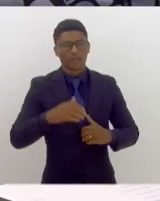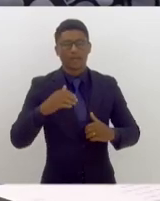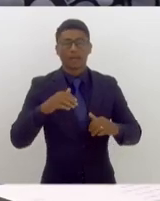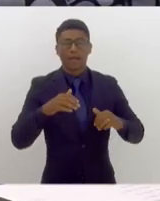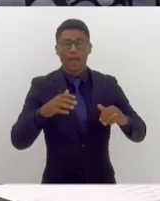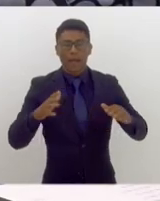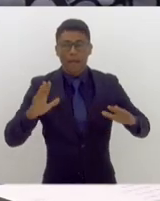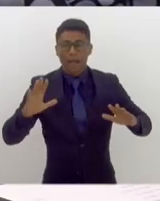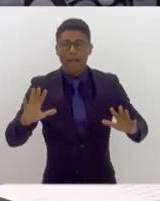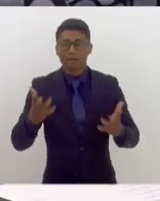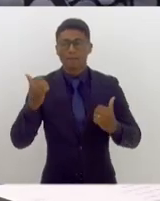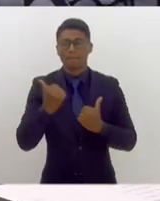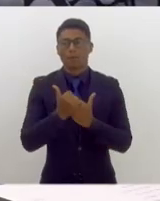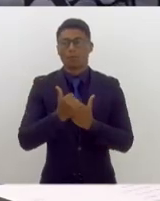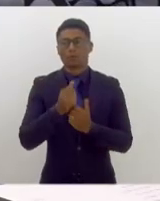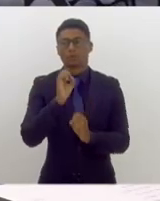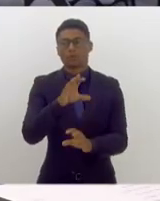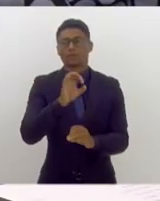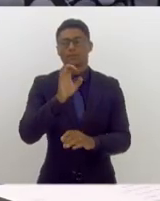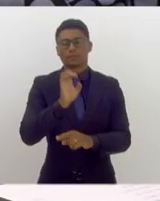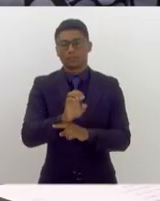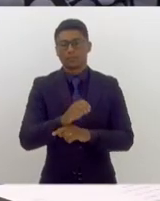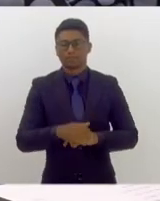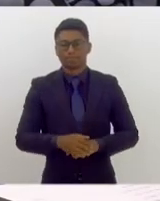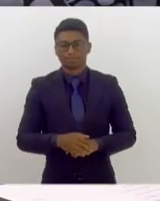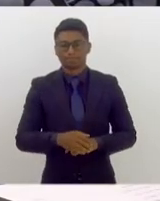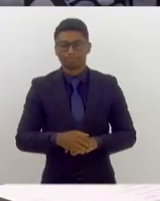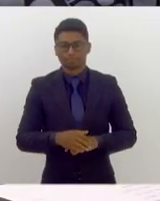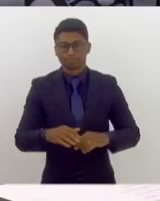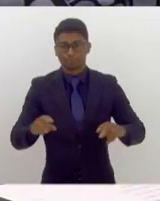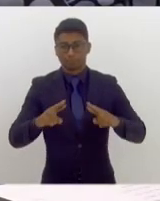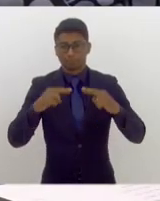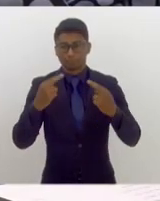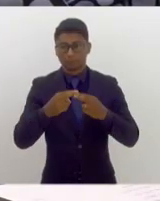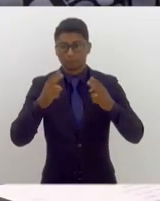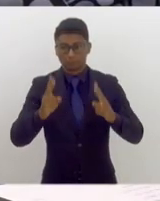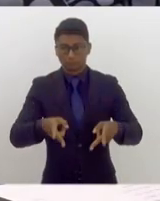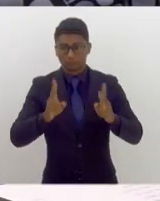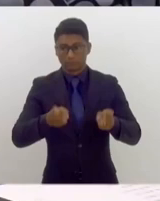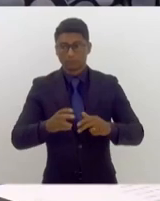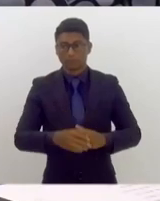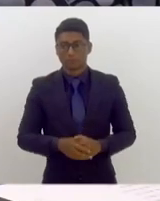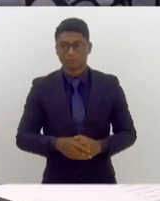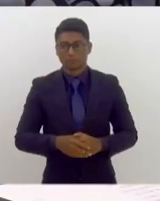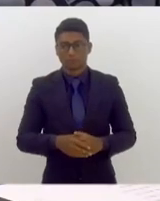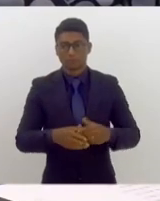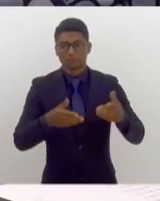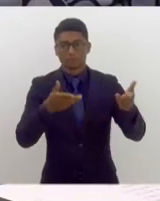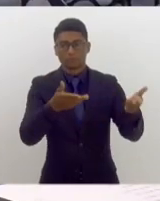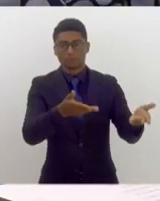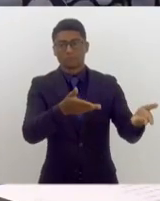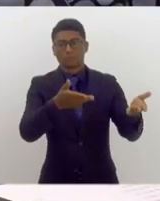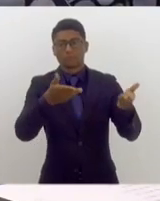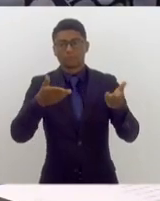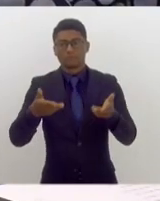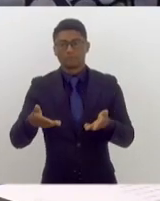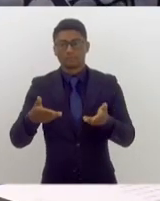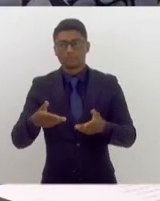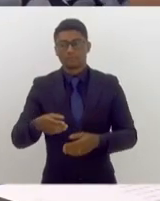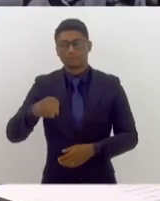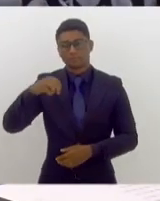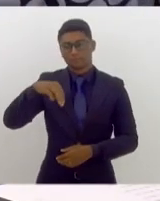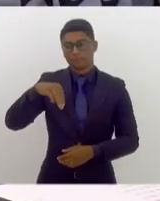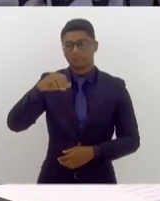Rio de Janeiro. E dando prosseguimento, então, aqui à nossa audiência, eu gostaria de convidar a Marta Vanelli, da Confederação Nacional dos